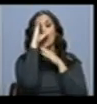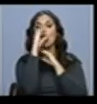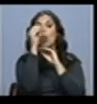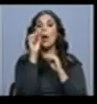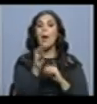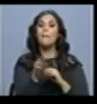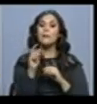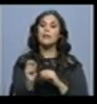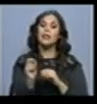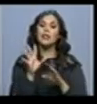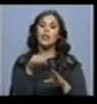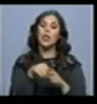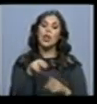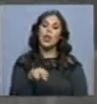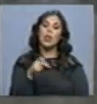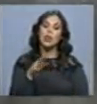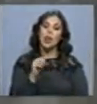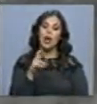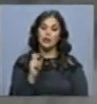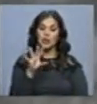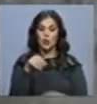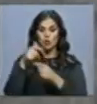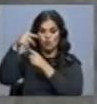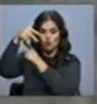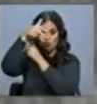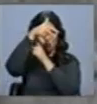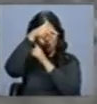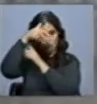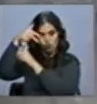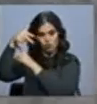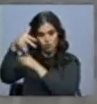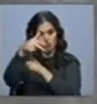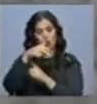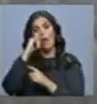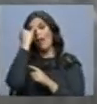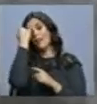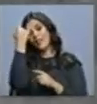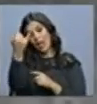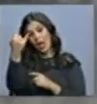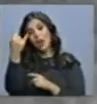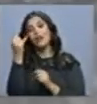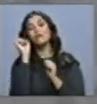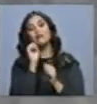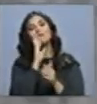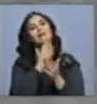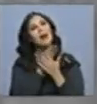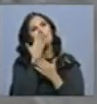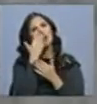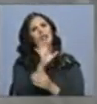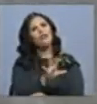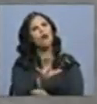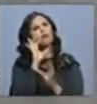está a bordo da sonda indiana Chandrayaan-1, conseguiu, de uma maneira aparentemente